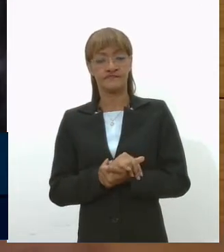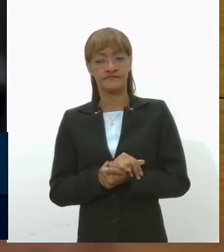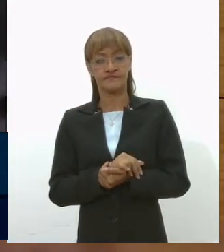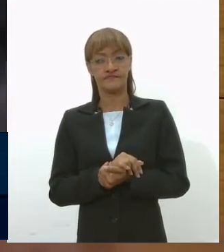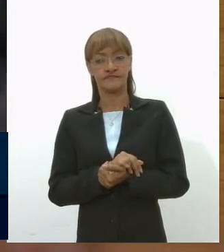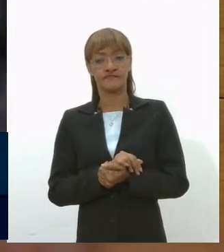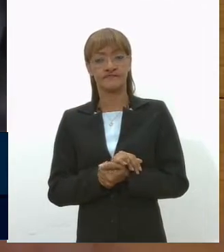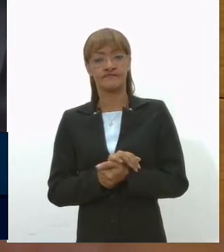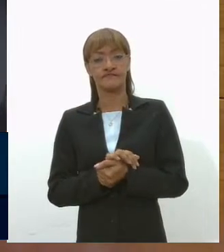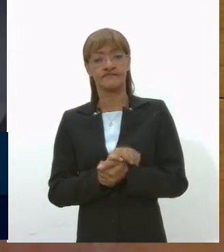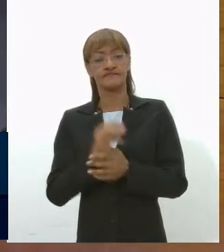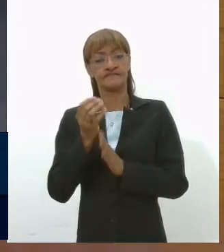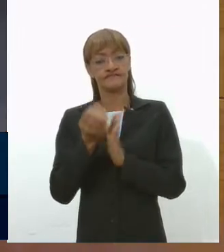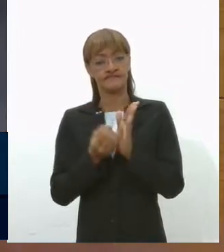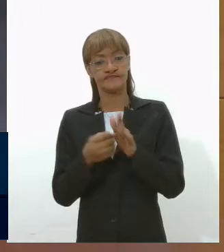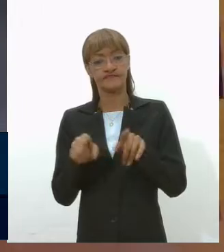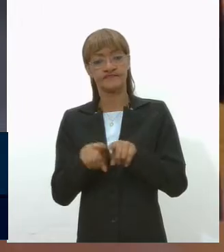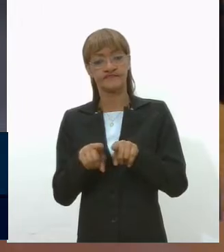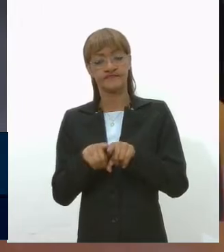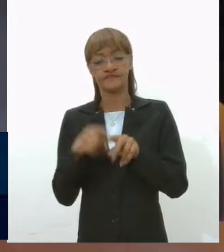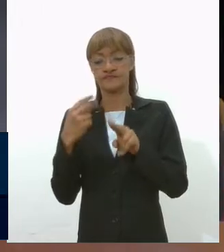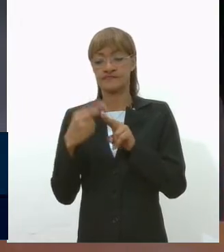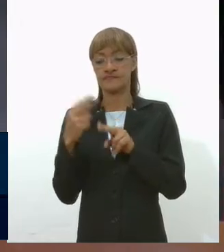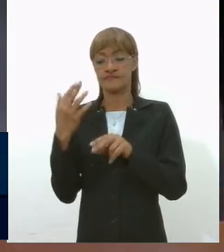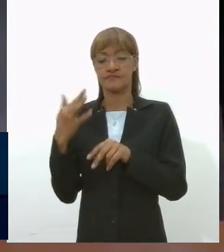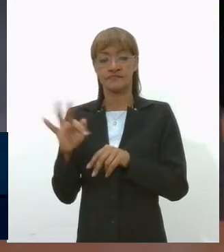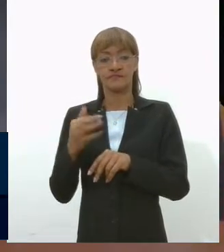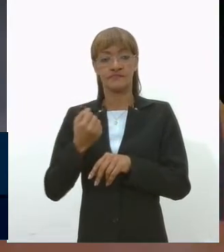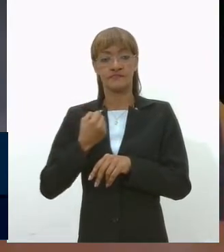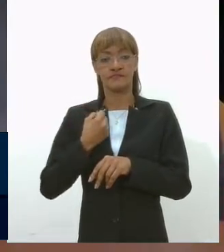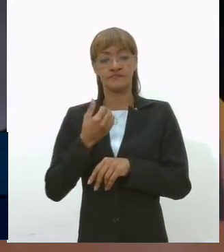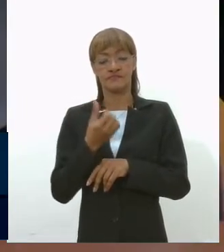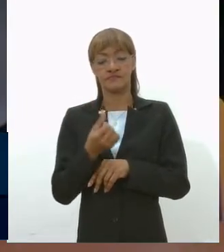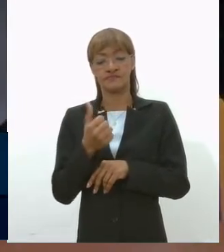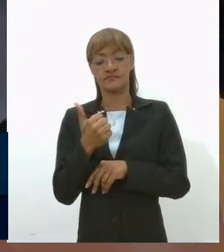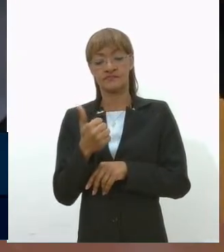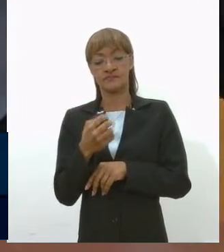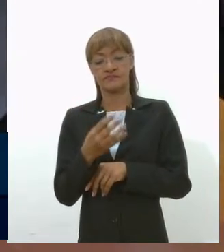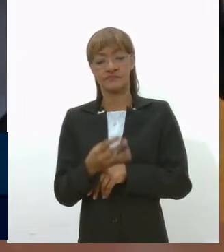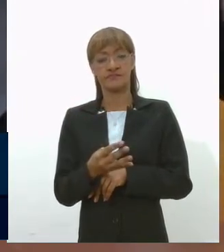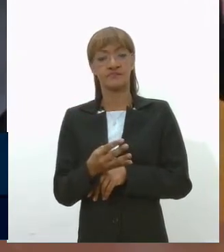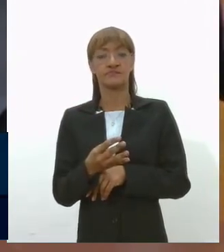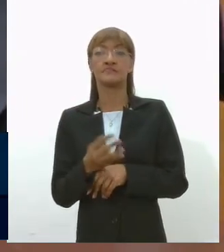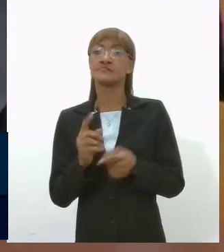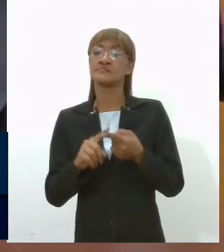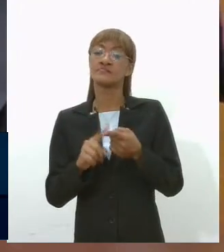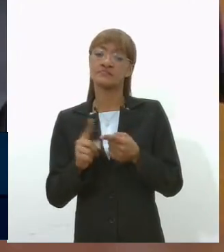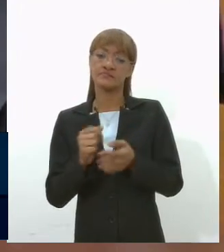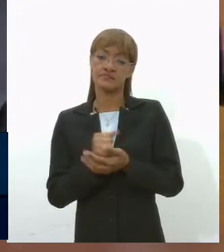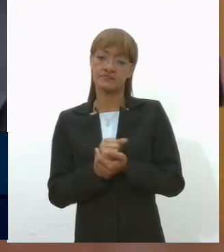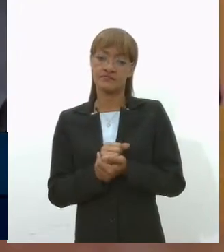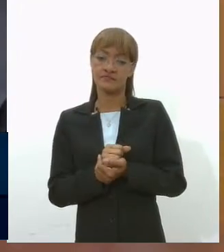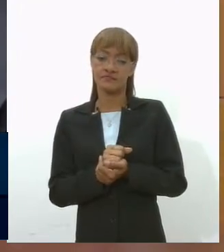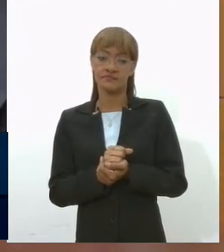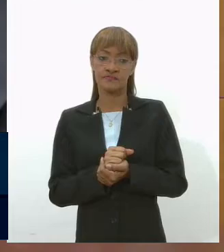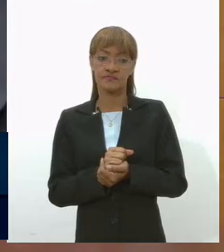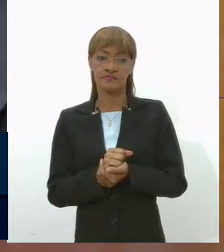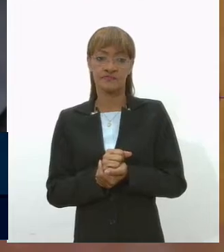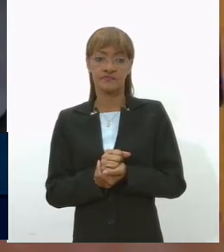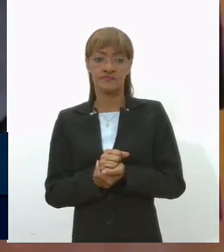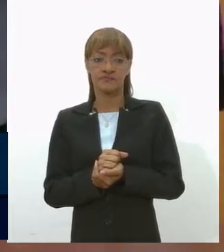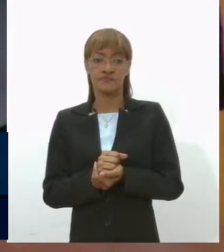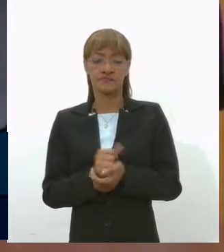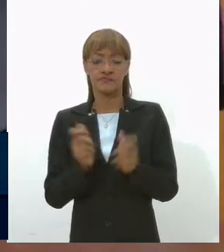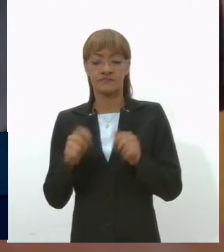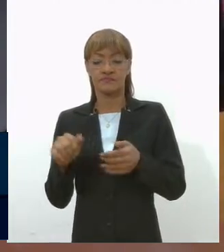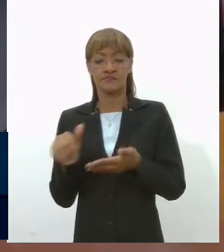E ofício também da Caixa Econômica Federal, de número 614, de créditos e recursos financeiros. Para a Secretaria, todos